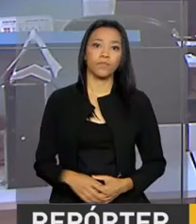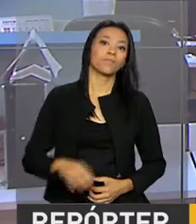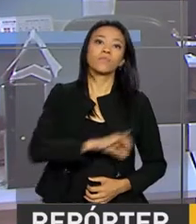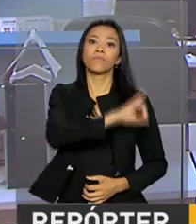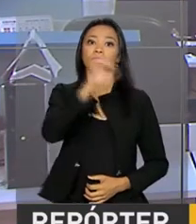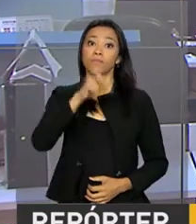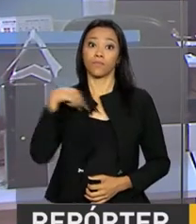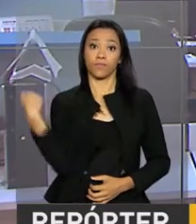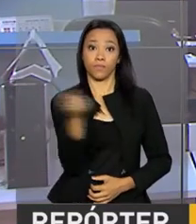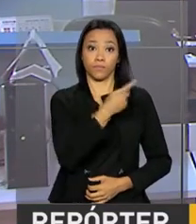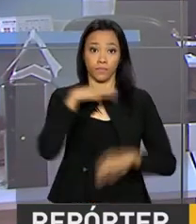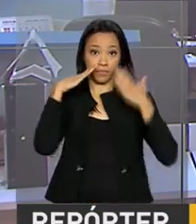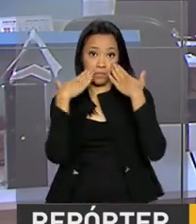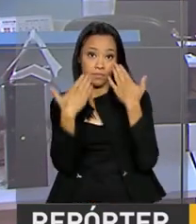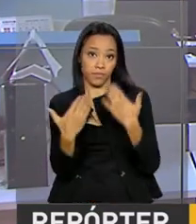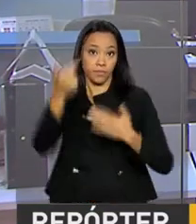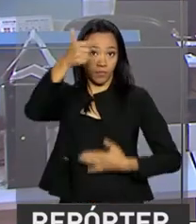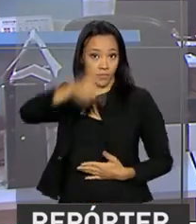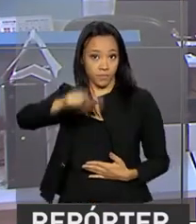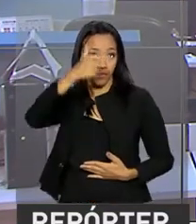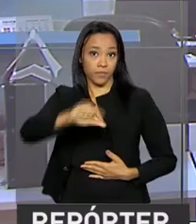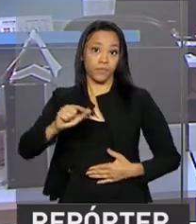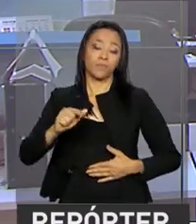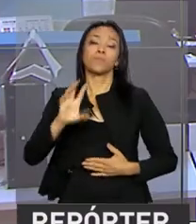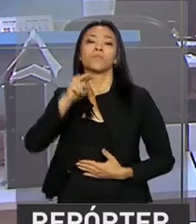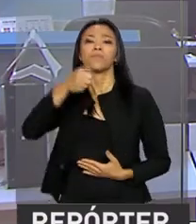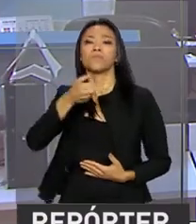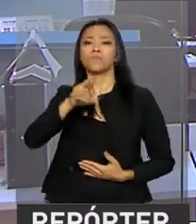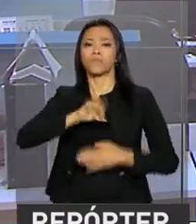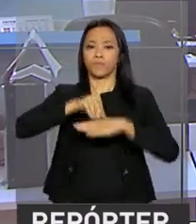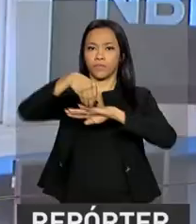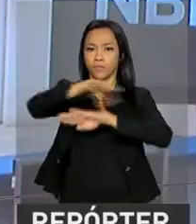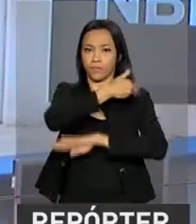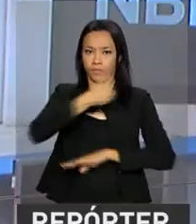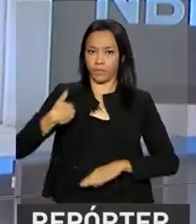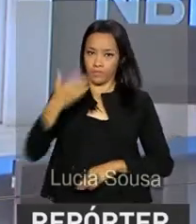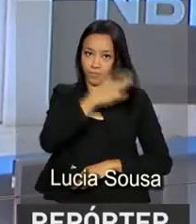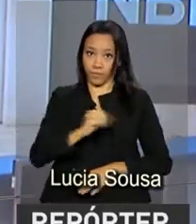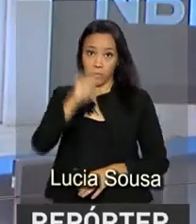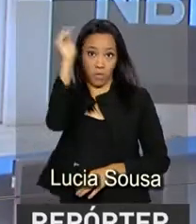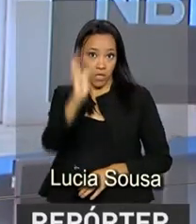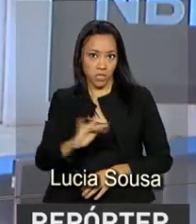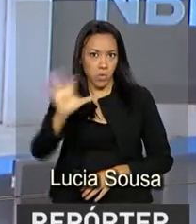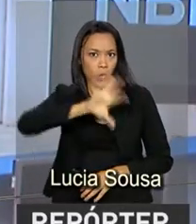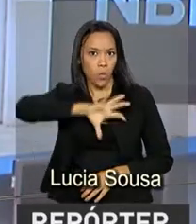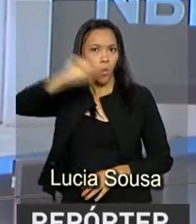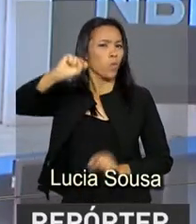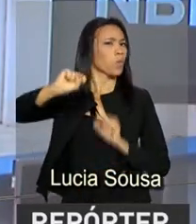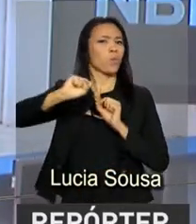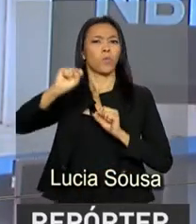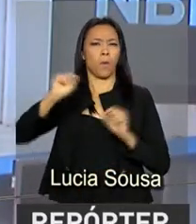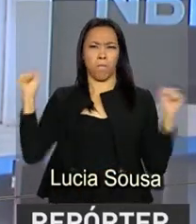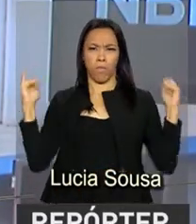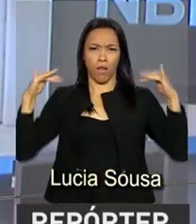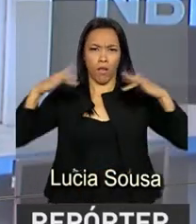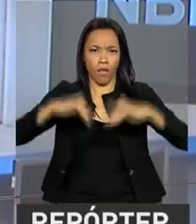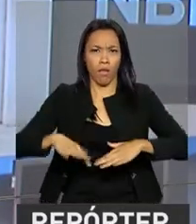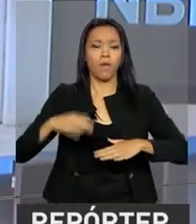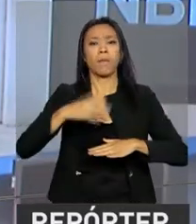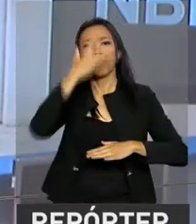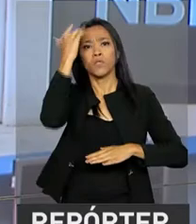Olá, estamos de volta com o repórter NBR e as notícias do governo federal. O Brasil teve recorde de turistas estrangeiros